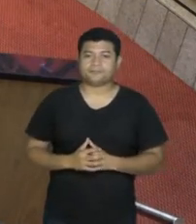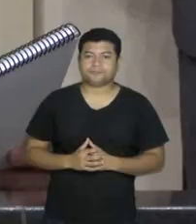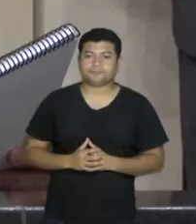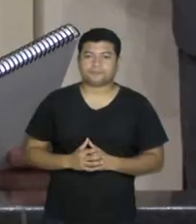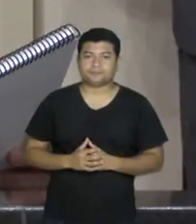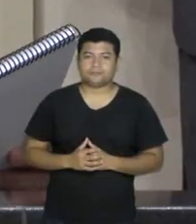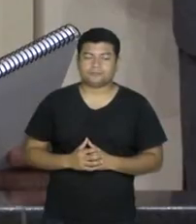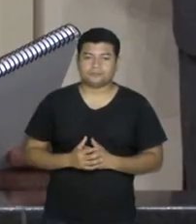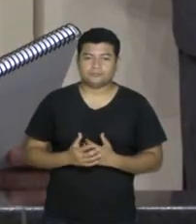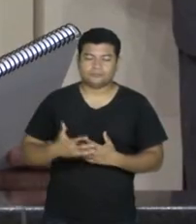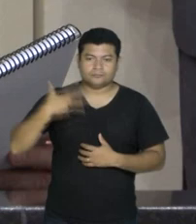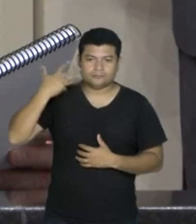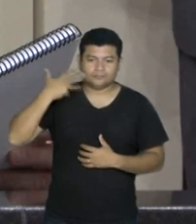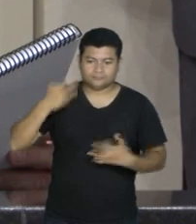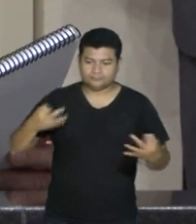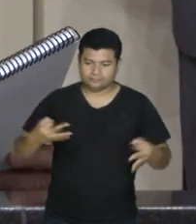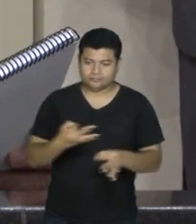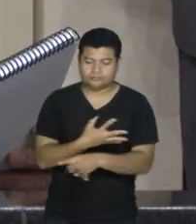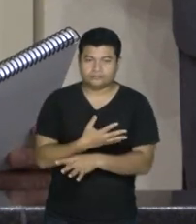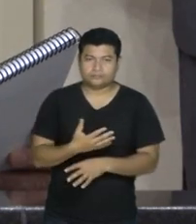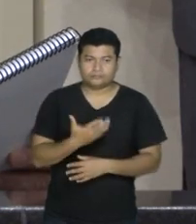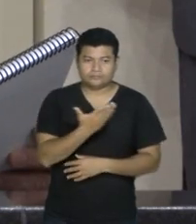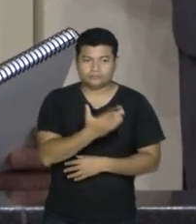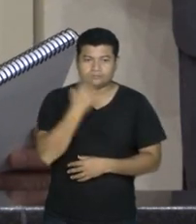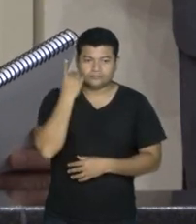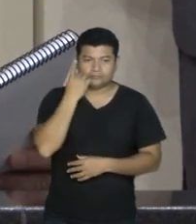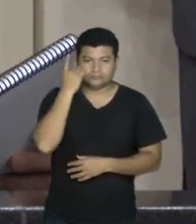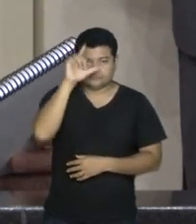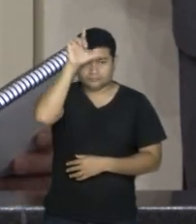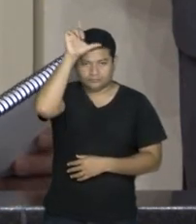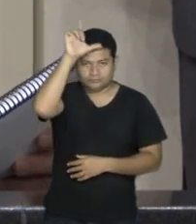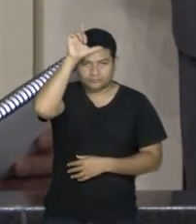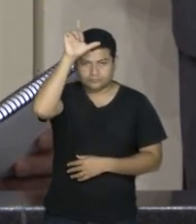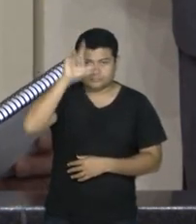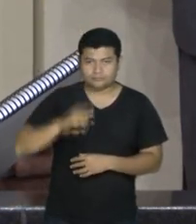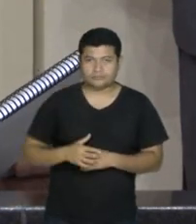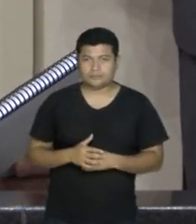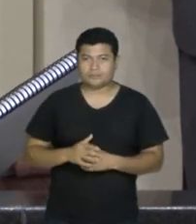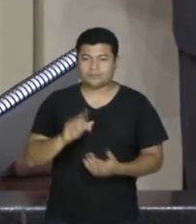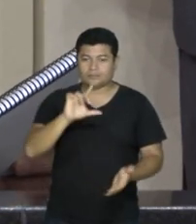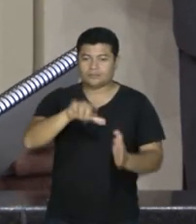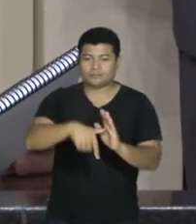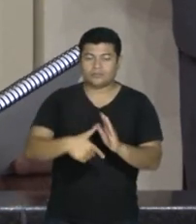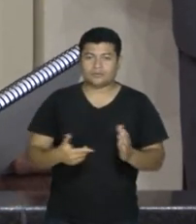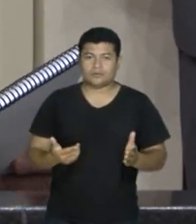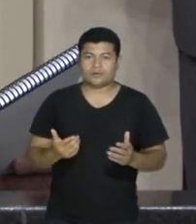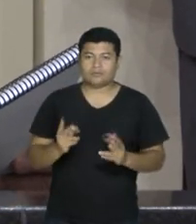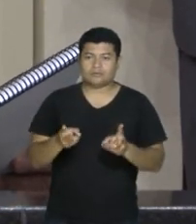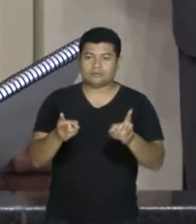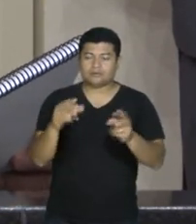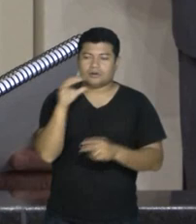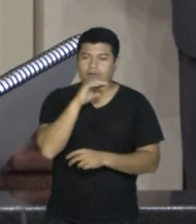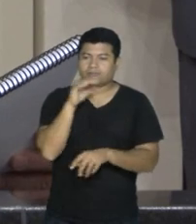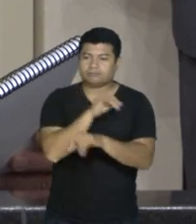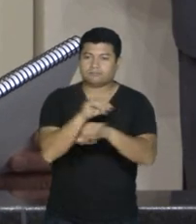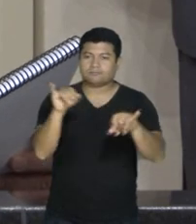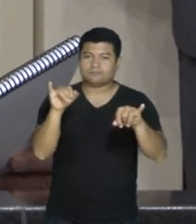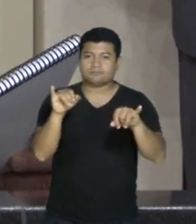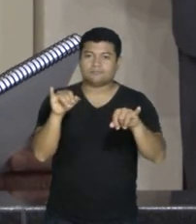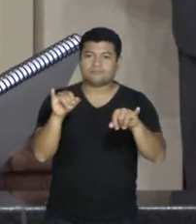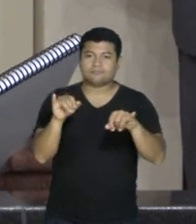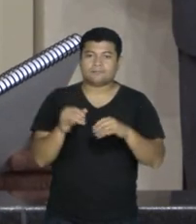feita a manifestação Deputado Sargento Lima na sequência ainda em Breves comunicações